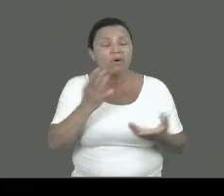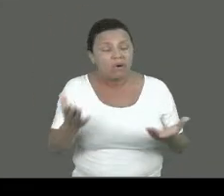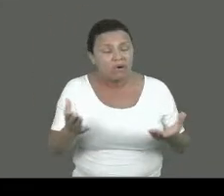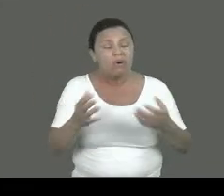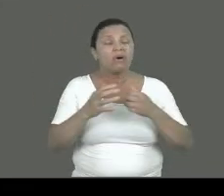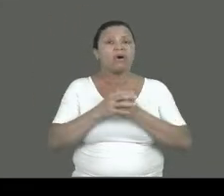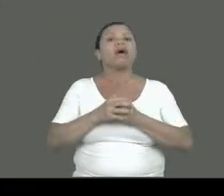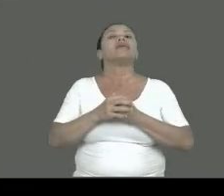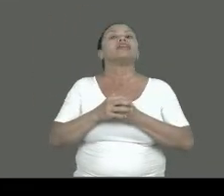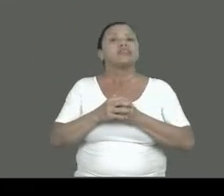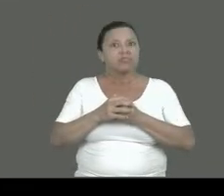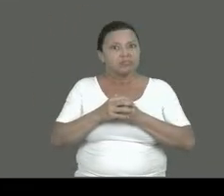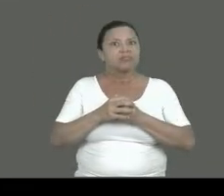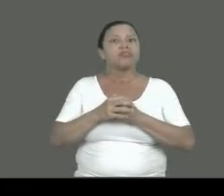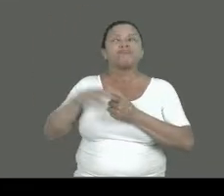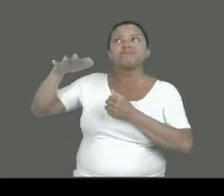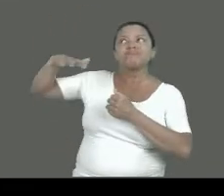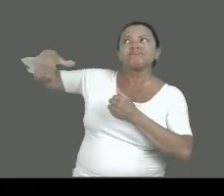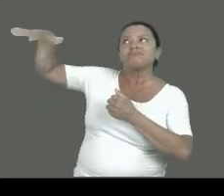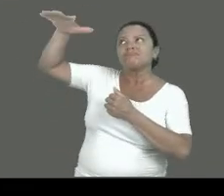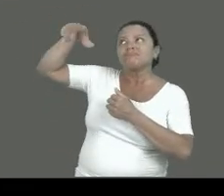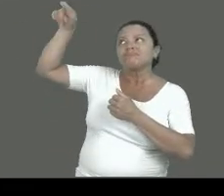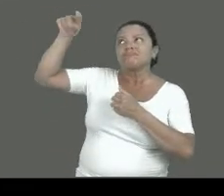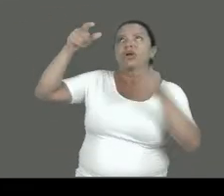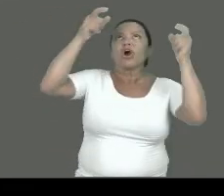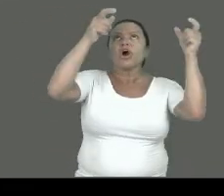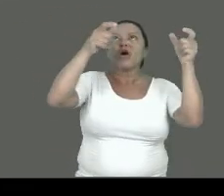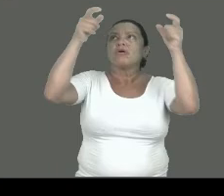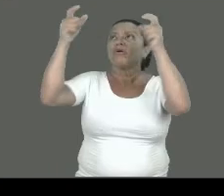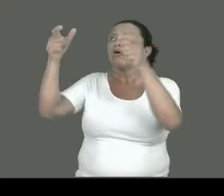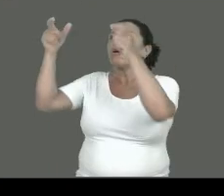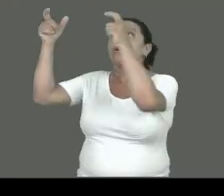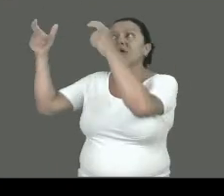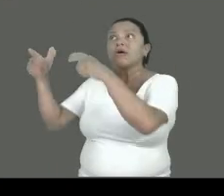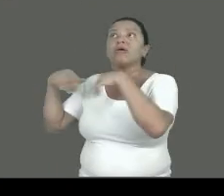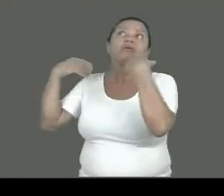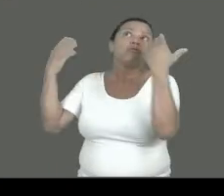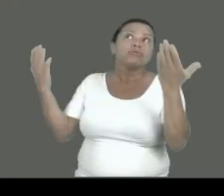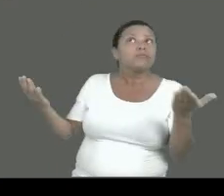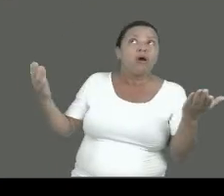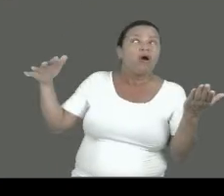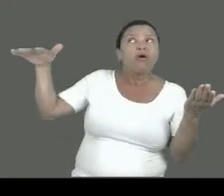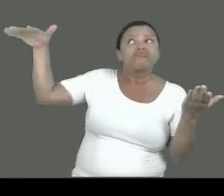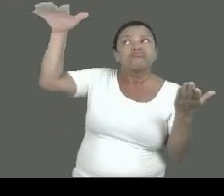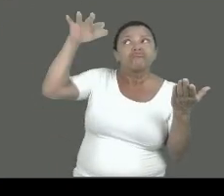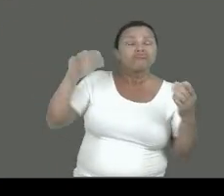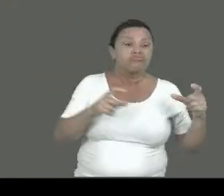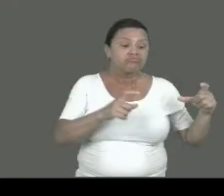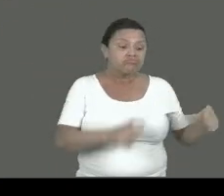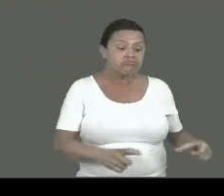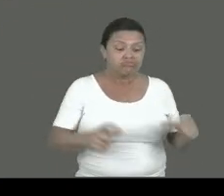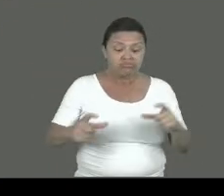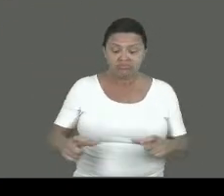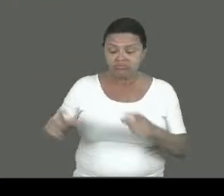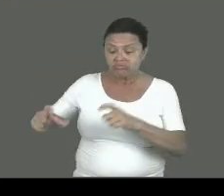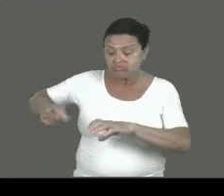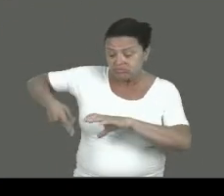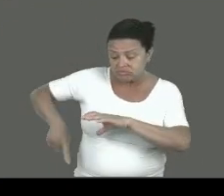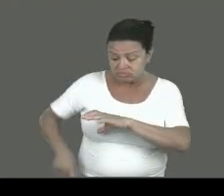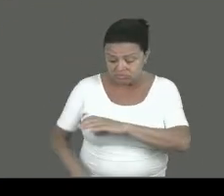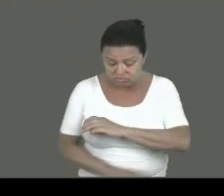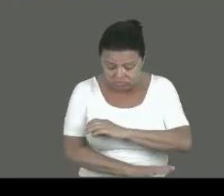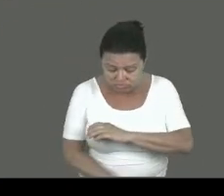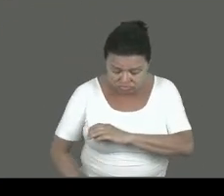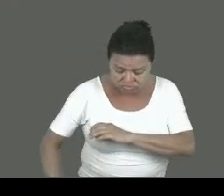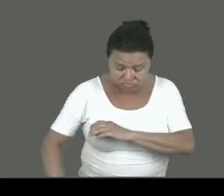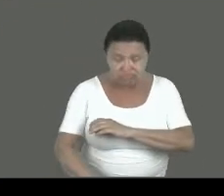daqueles planos iluminados, das colônias espirituais, das regiões umbralinas e menos felizes, ou